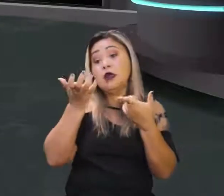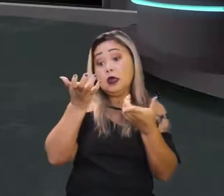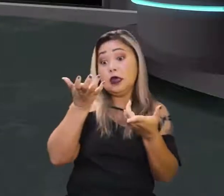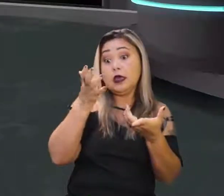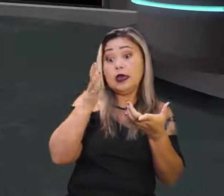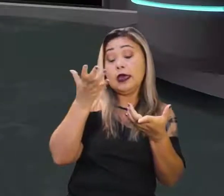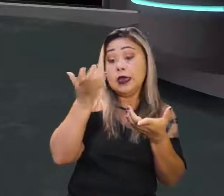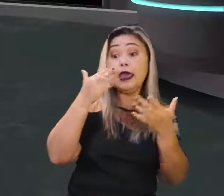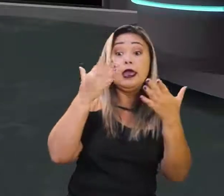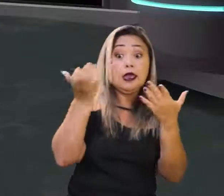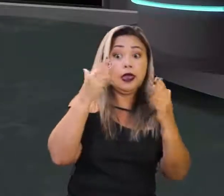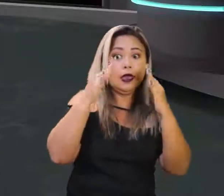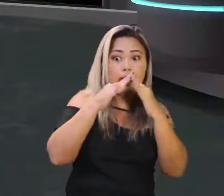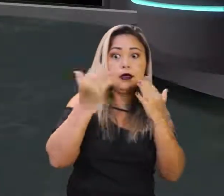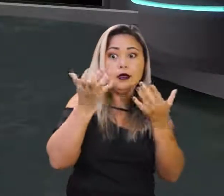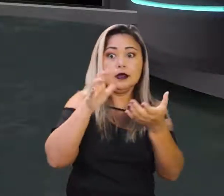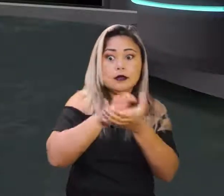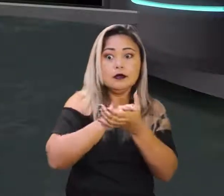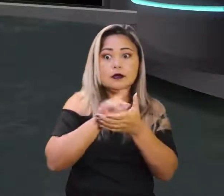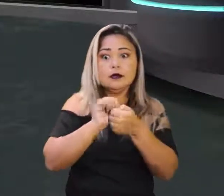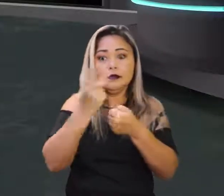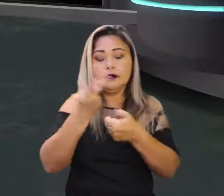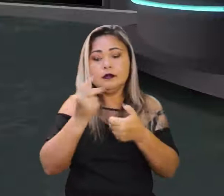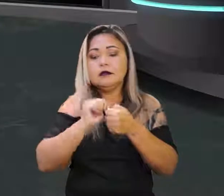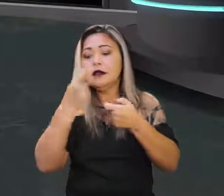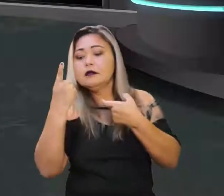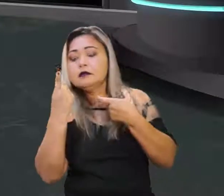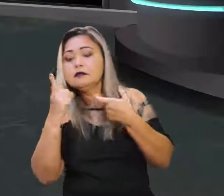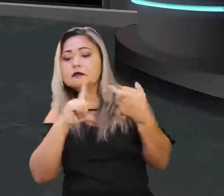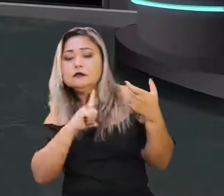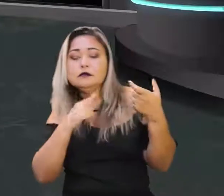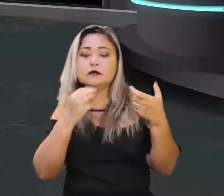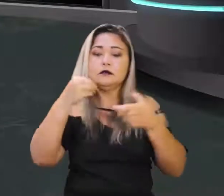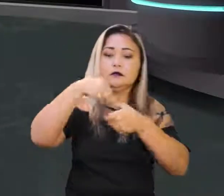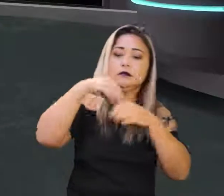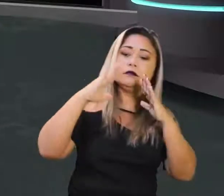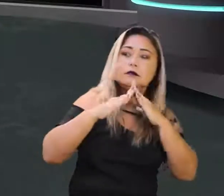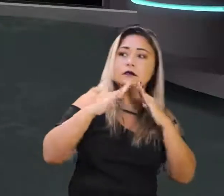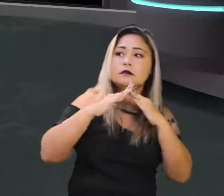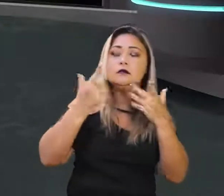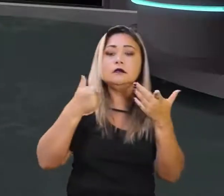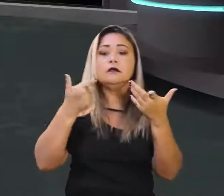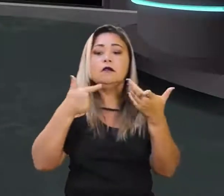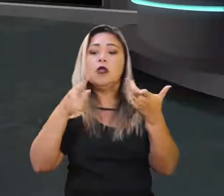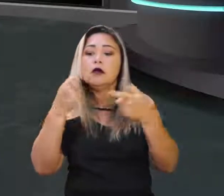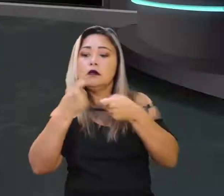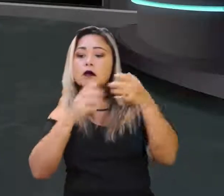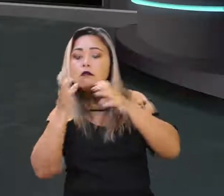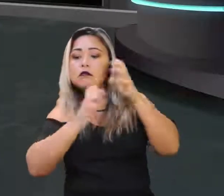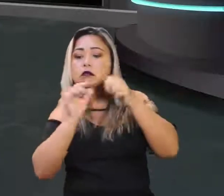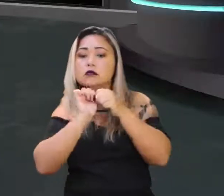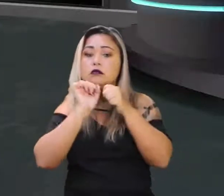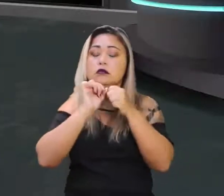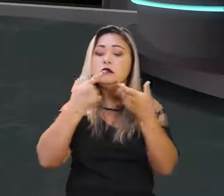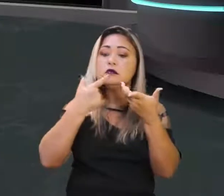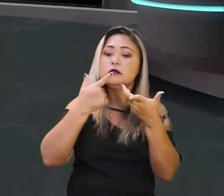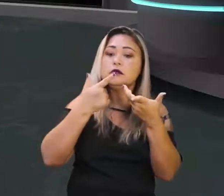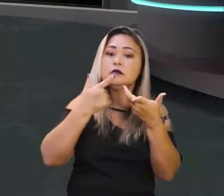Casa. E aí tinha as brigas, né, das pessoas que dentro da casa, e quando tinha briga eles aproveitavam